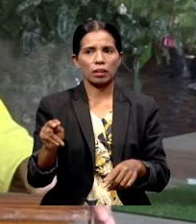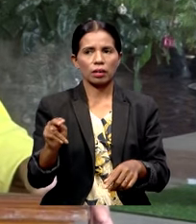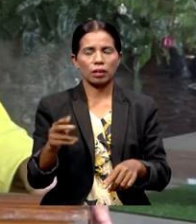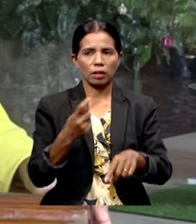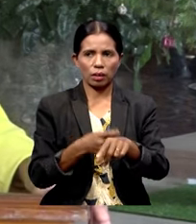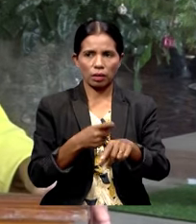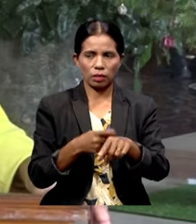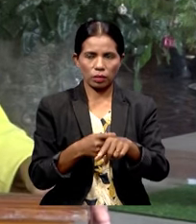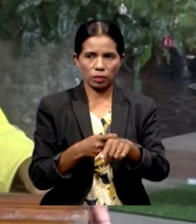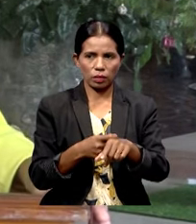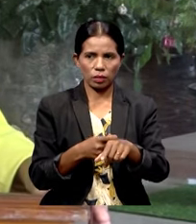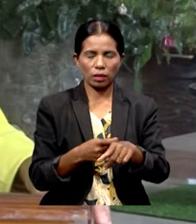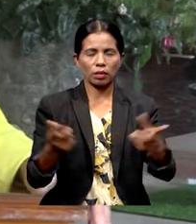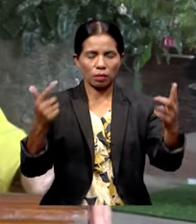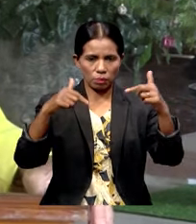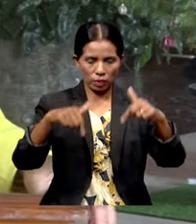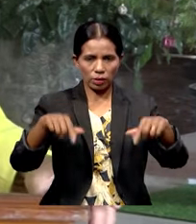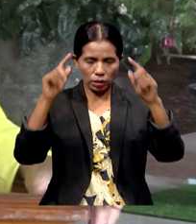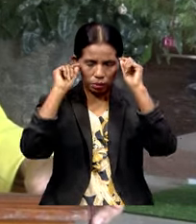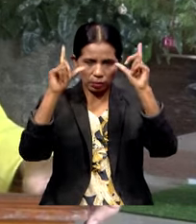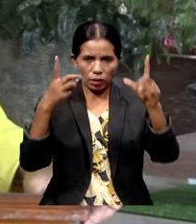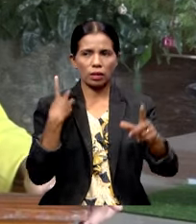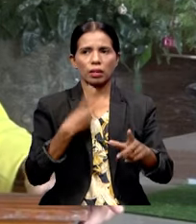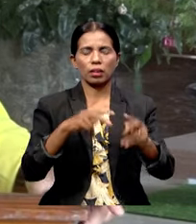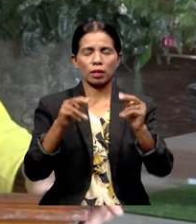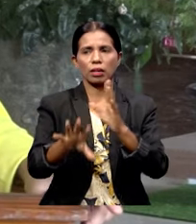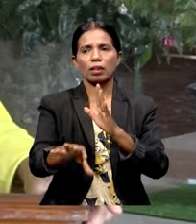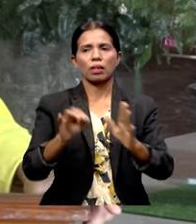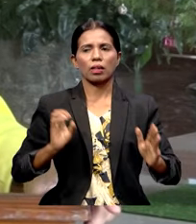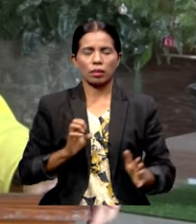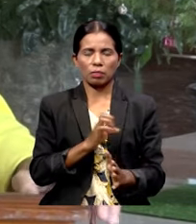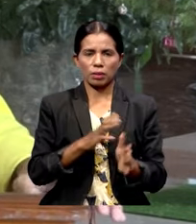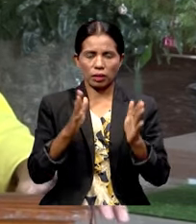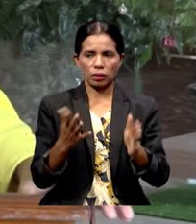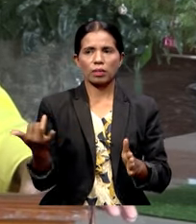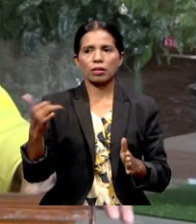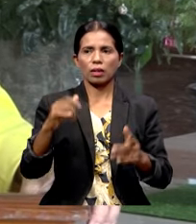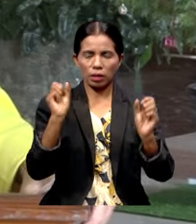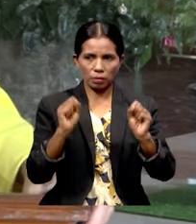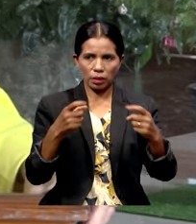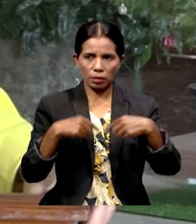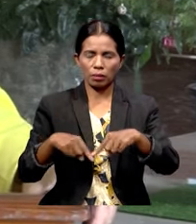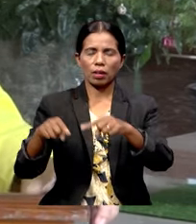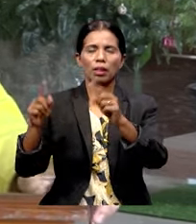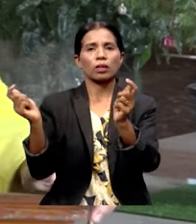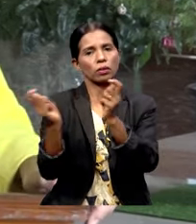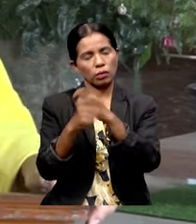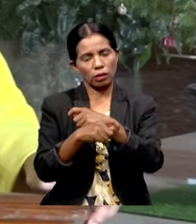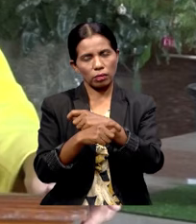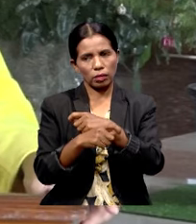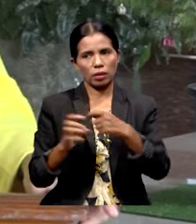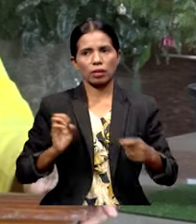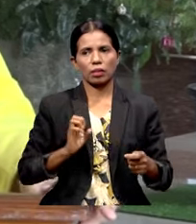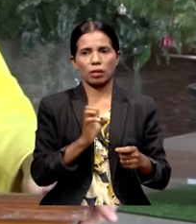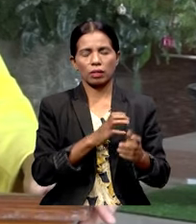tempo ato filha fale maiona, então tem que nomear fale embaixador Sira para bele ba preenche fale vagas